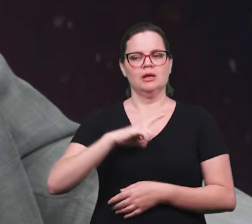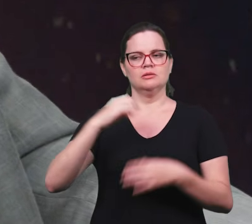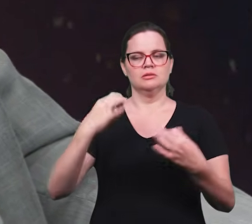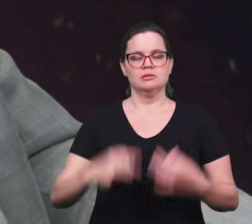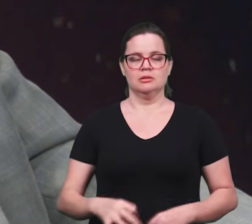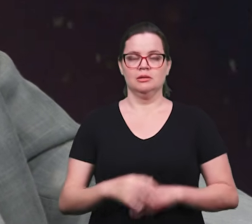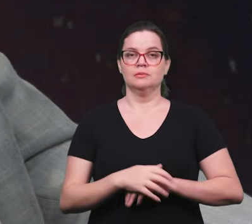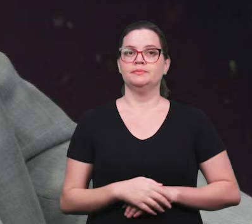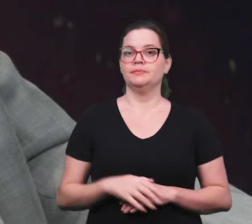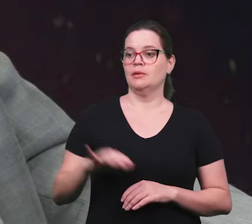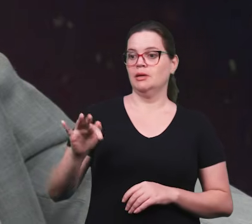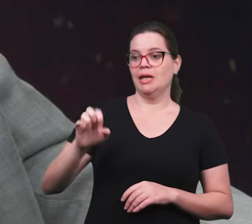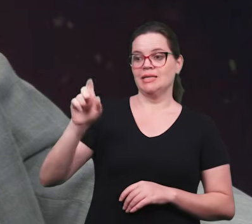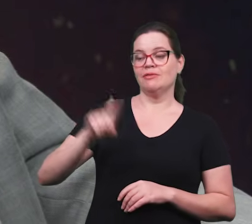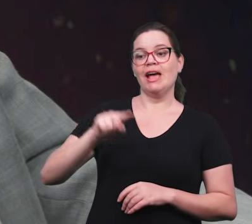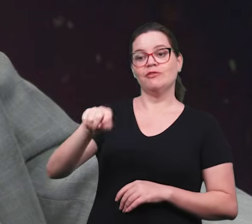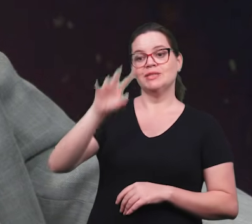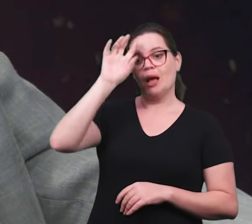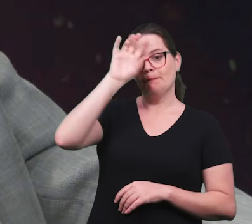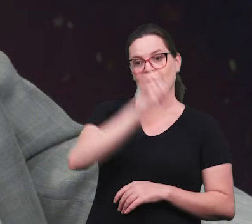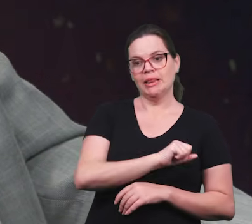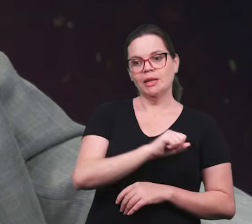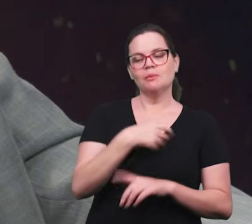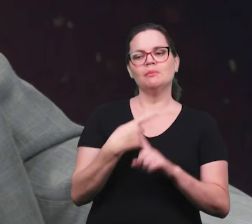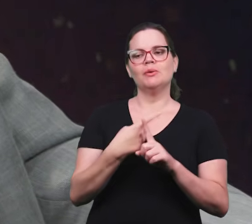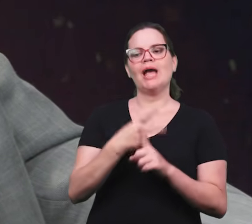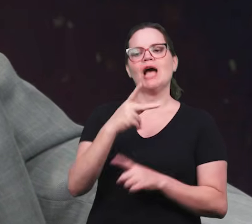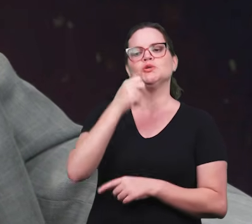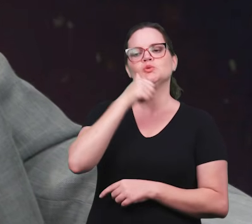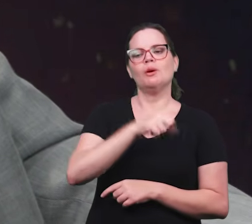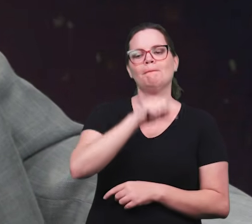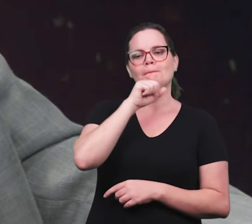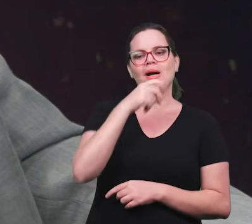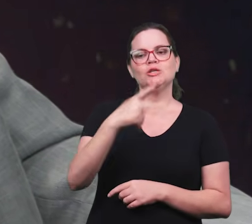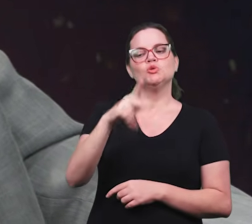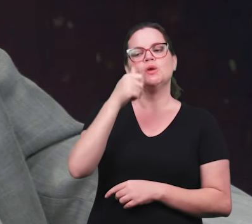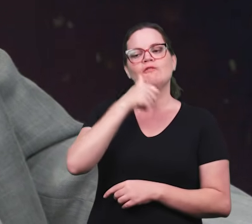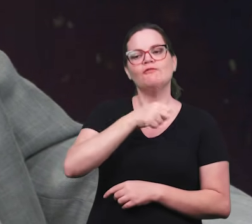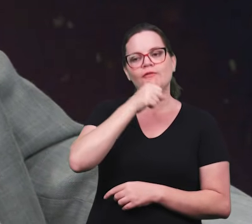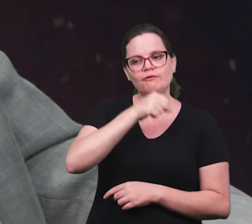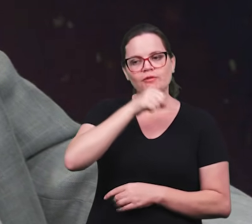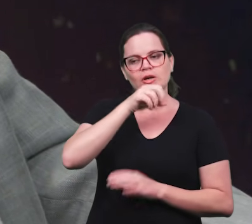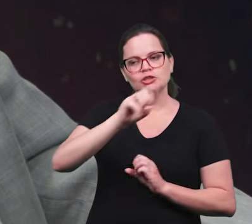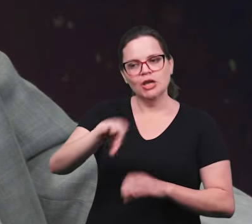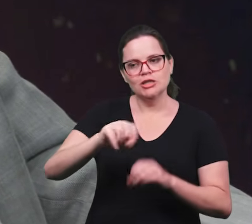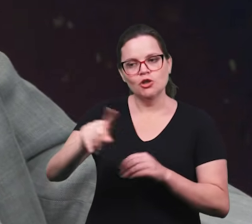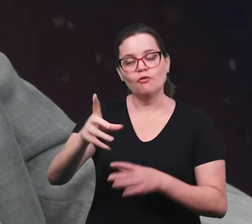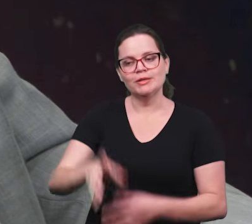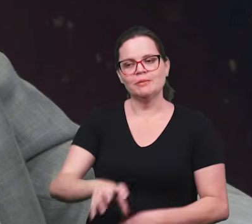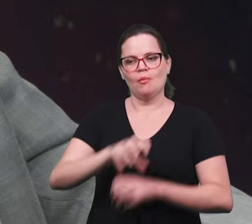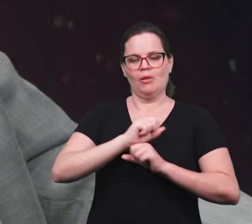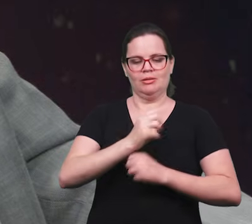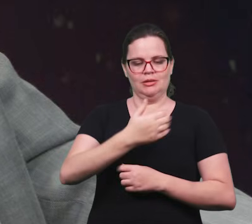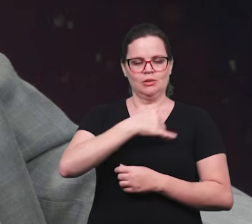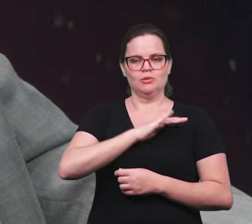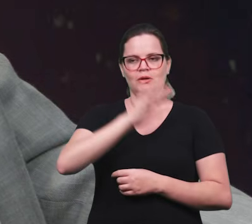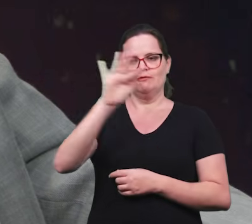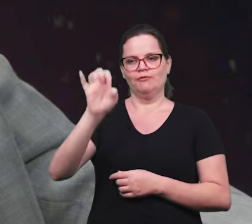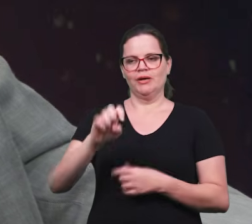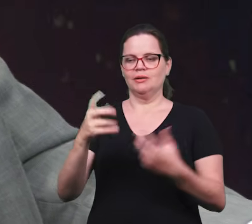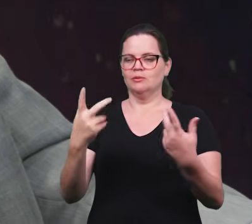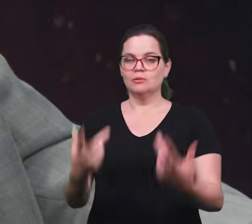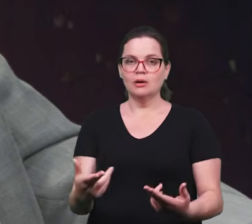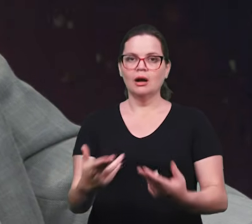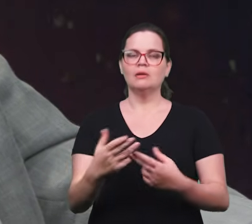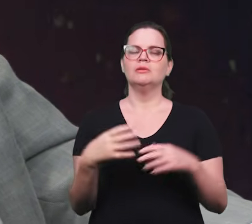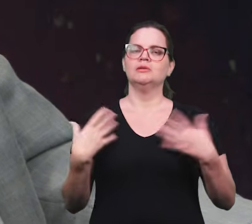vida. E essa fé é uma herança, que ela habitou na sua avó Lóide, na sua mãe Eunice. Então nós vemos que há uma preocupação do